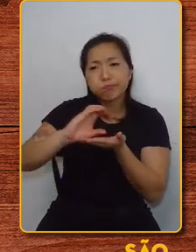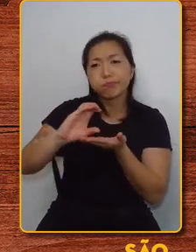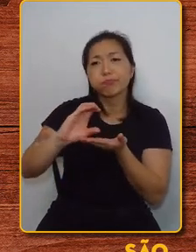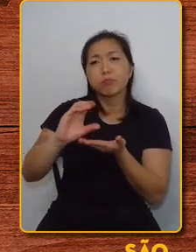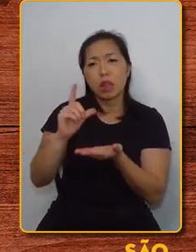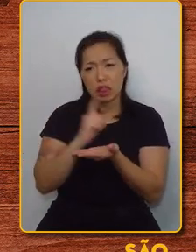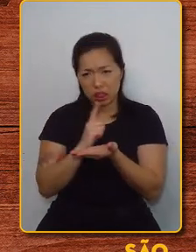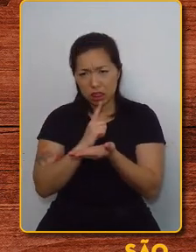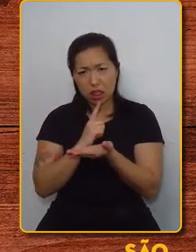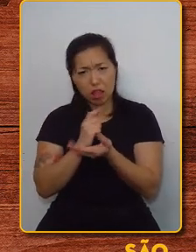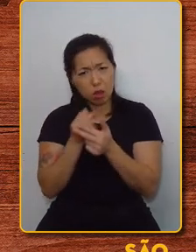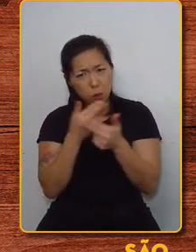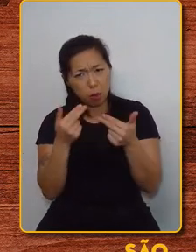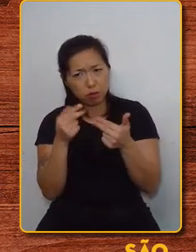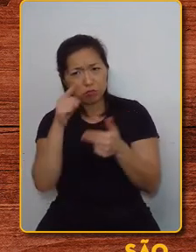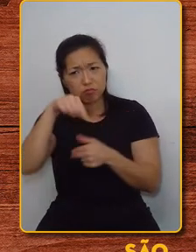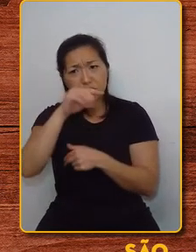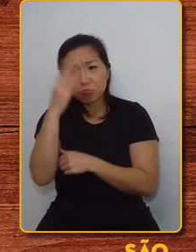mesa sabe?